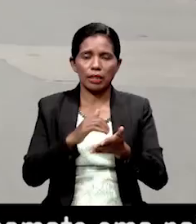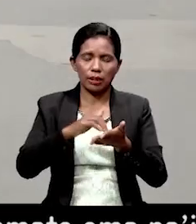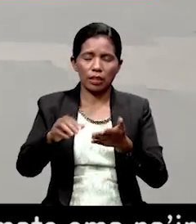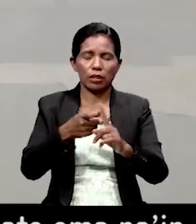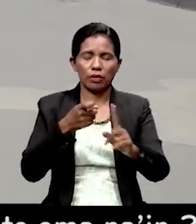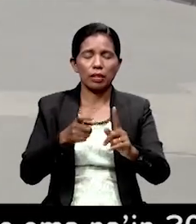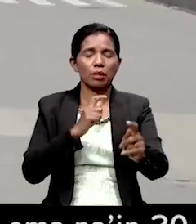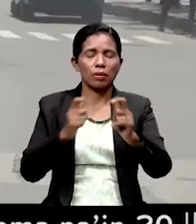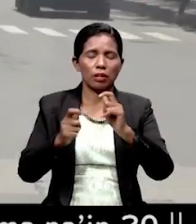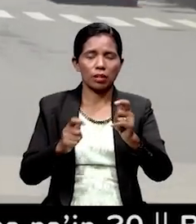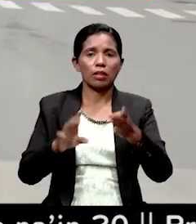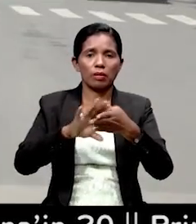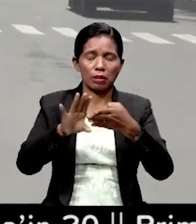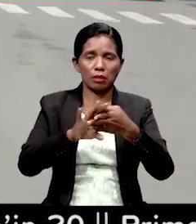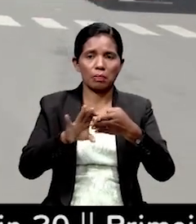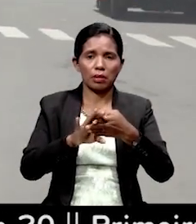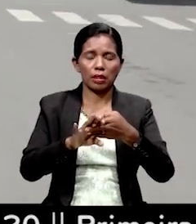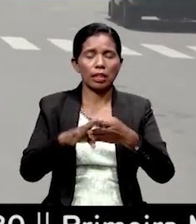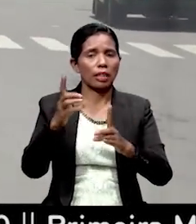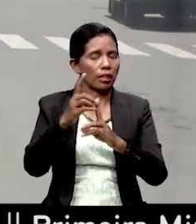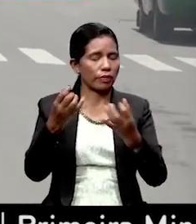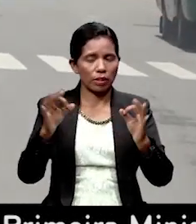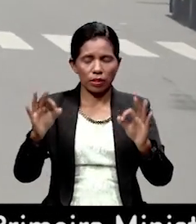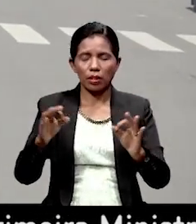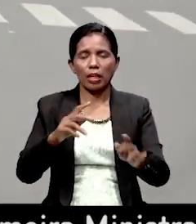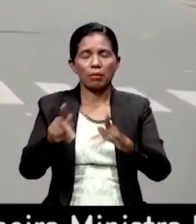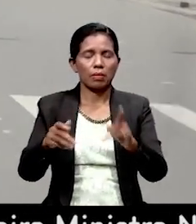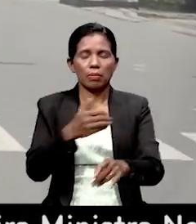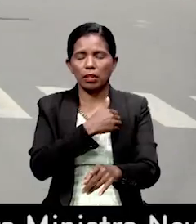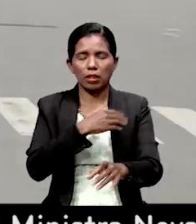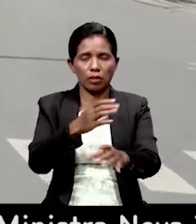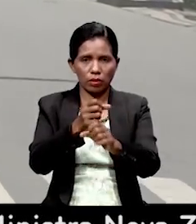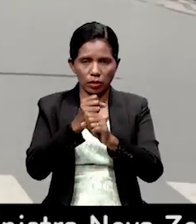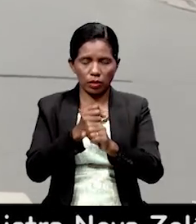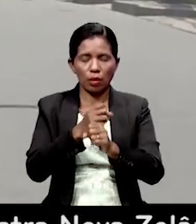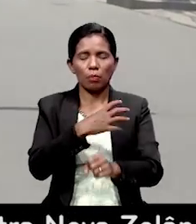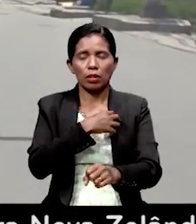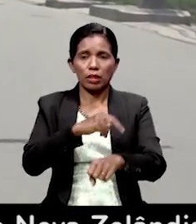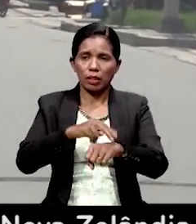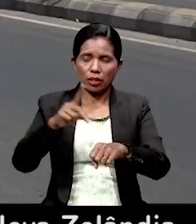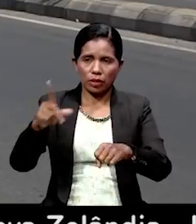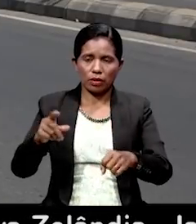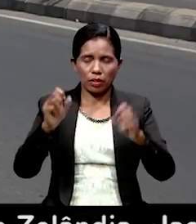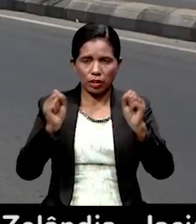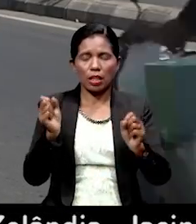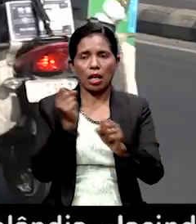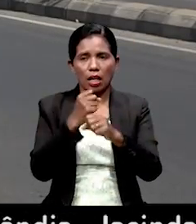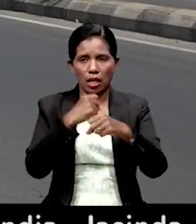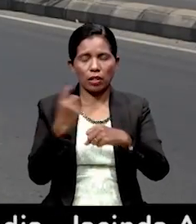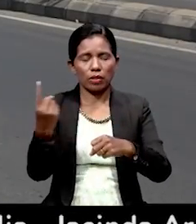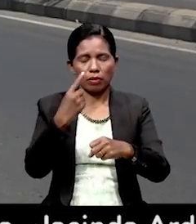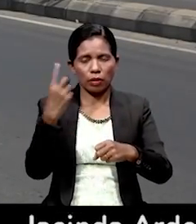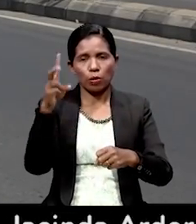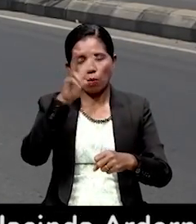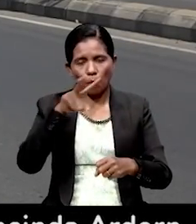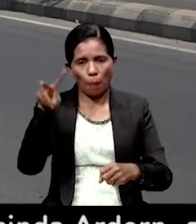sidadau nebe sidak vacina Polícia Nacional Timor Leste ho Direção Nacional Transporte Terrestre si halau na fatin checkpoint